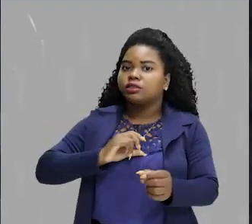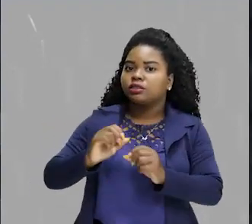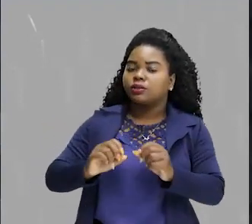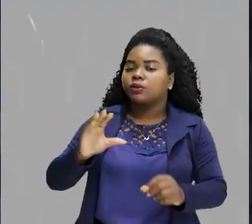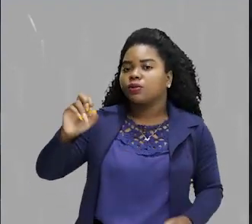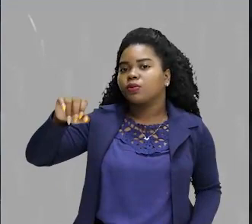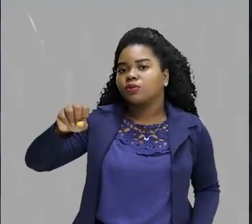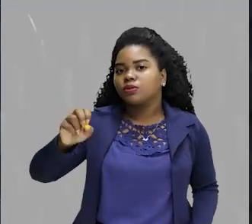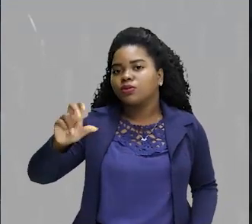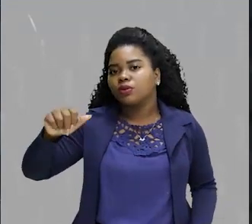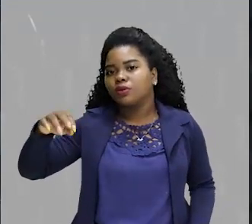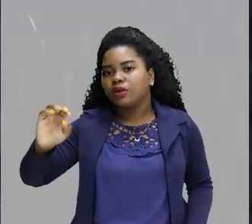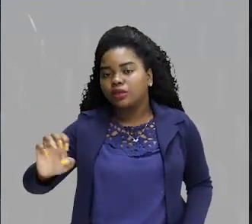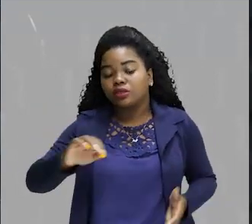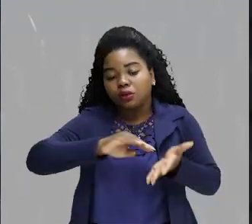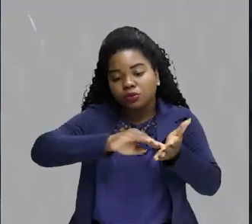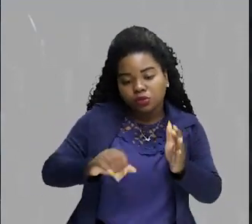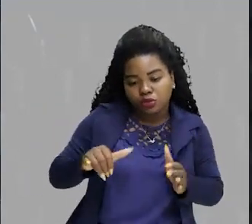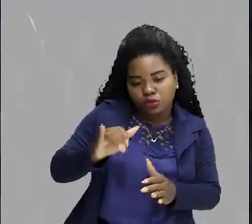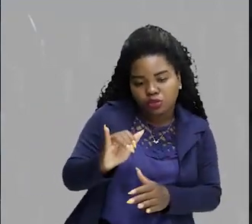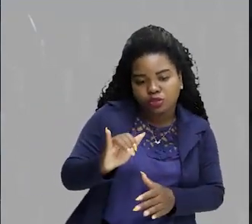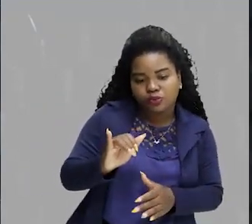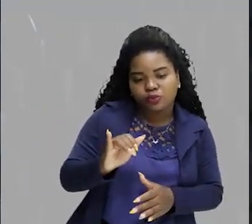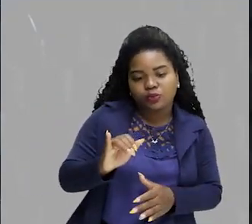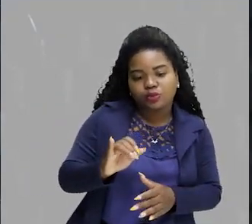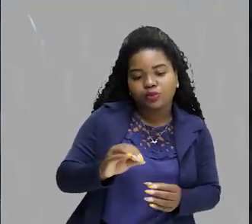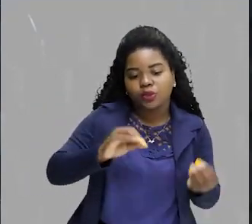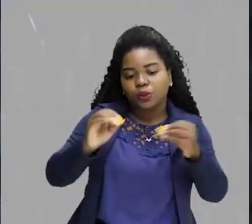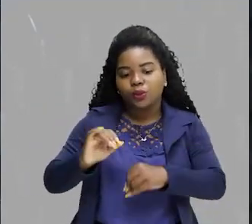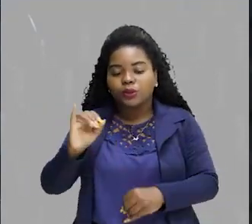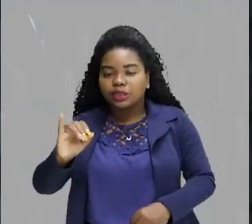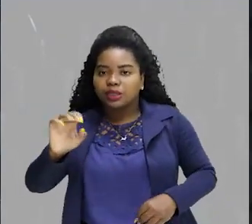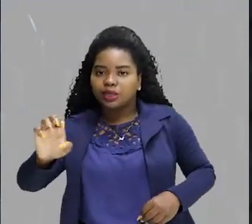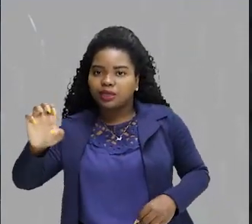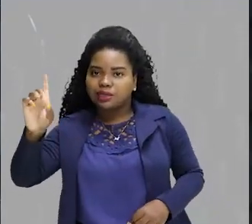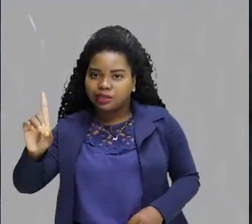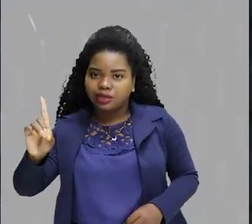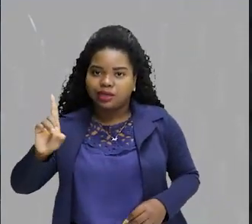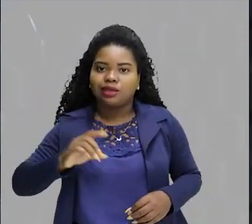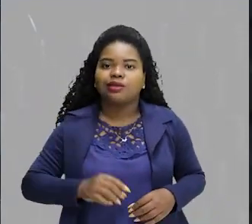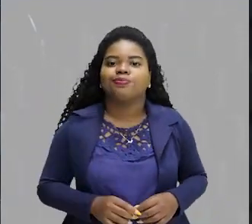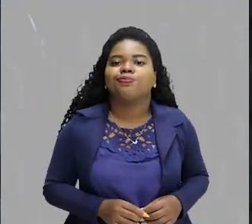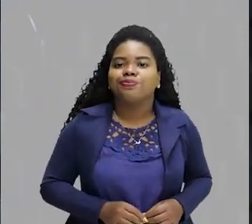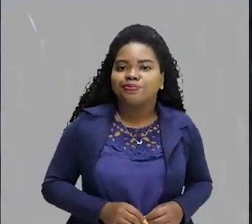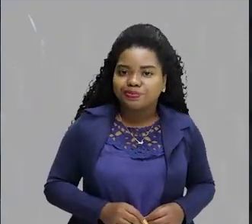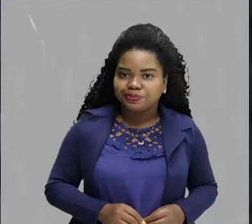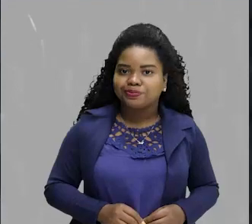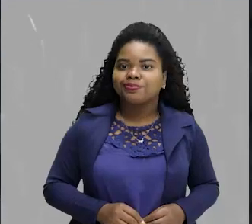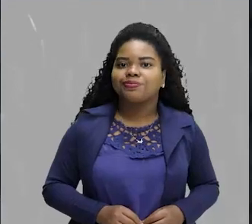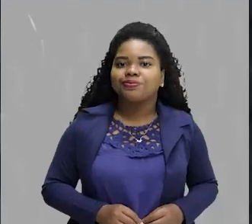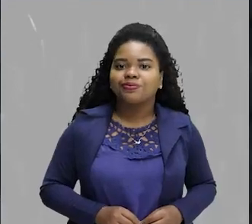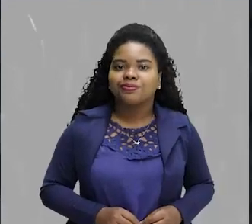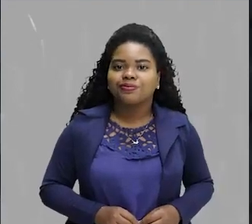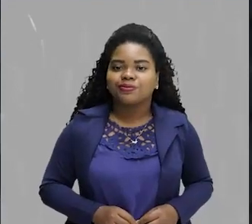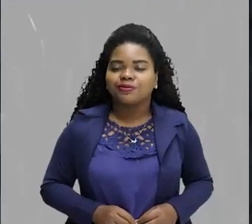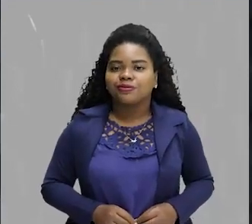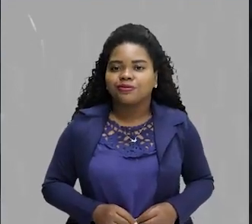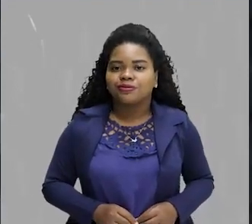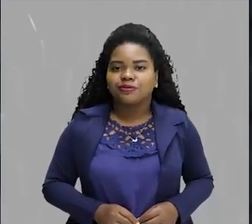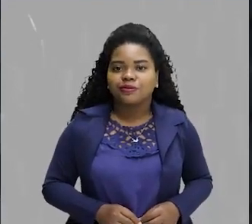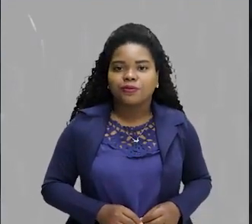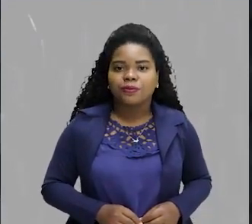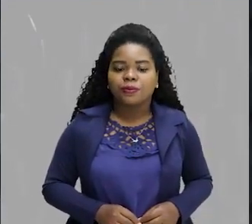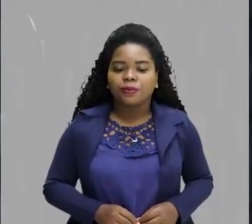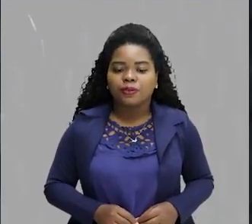consoante, então eu tiro o Y, coloco I no lugar e depois eu acrescento ED. Eu chorei. I